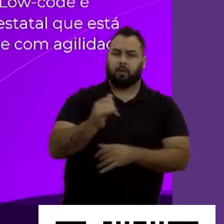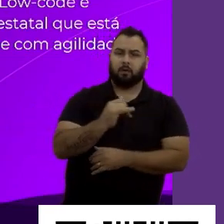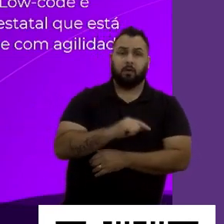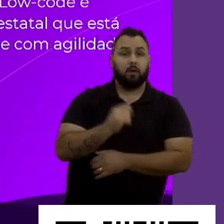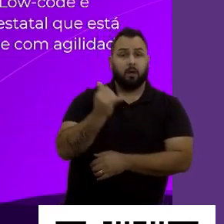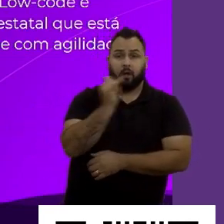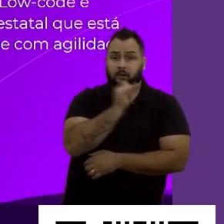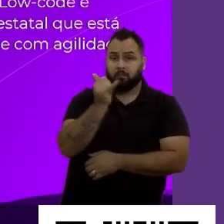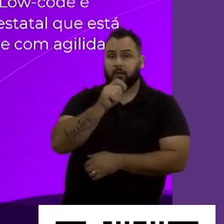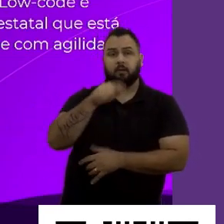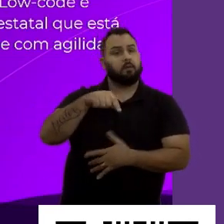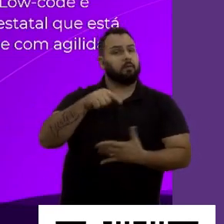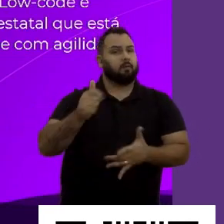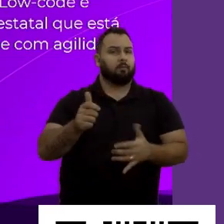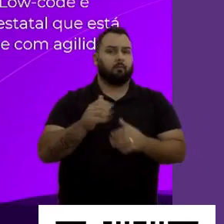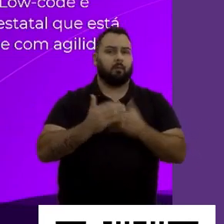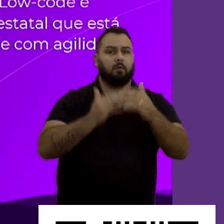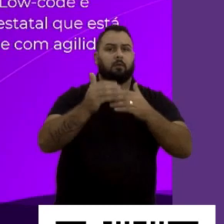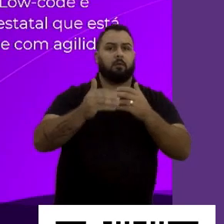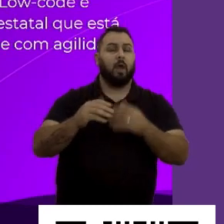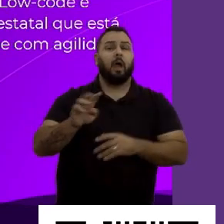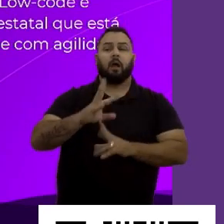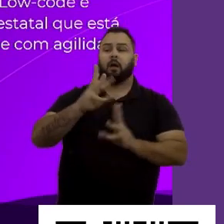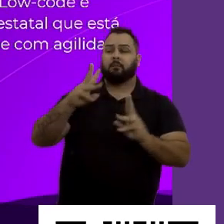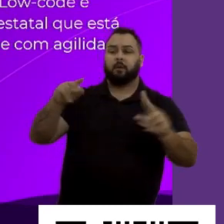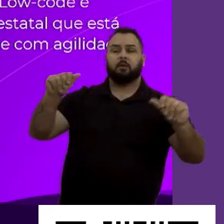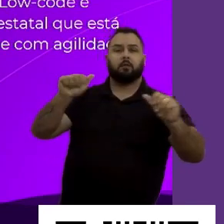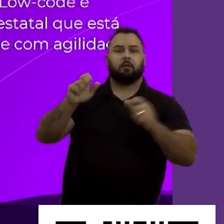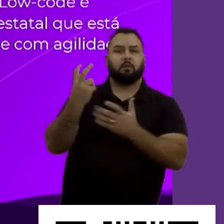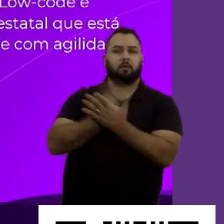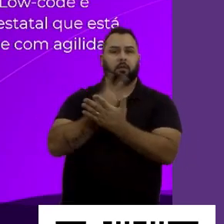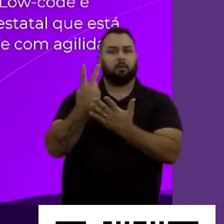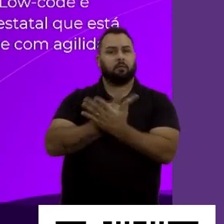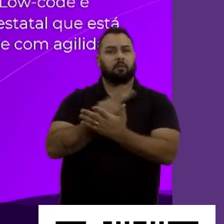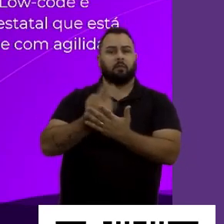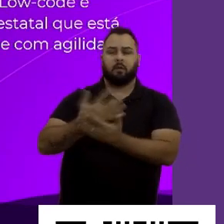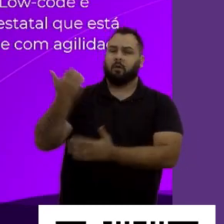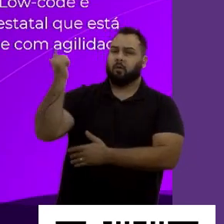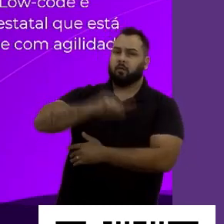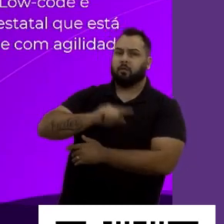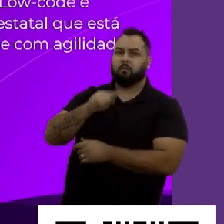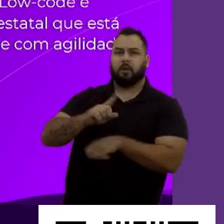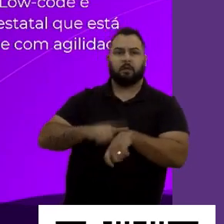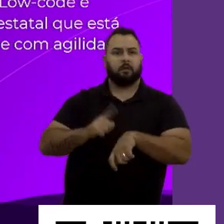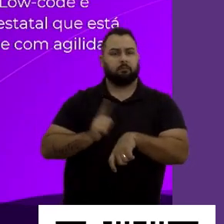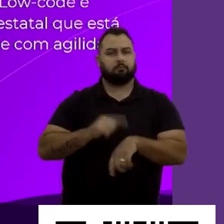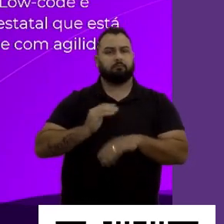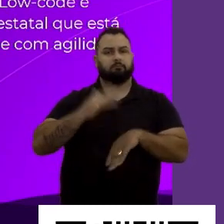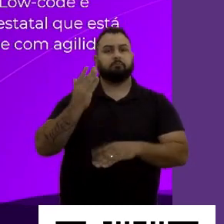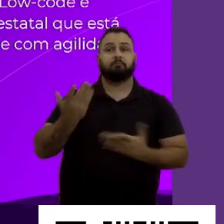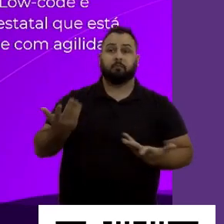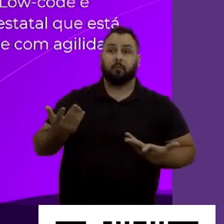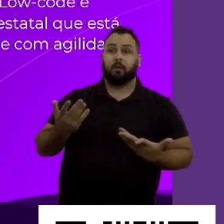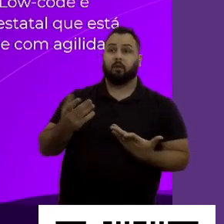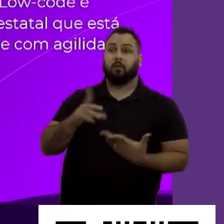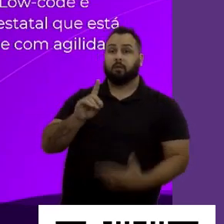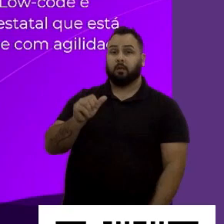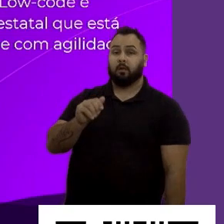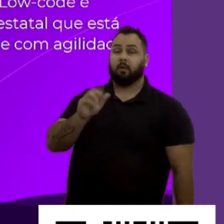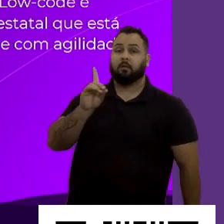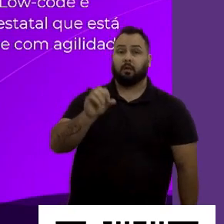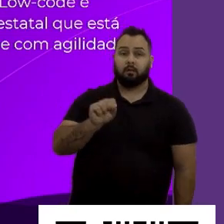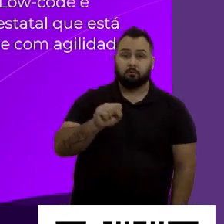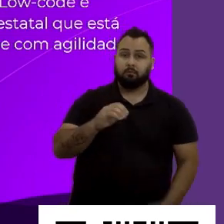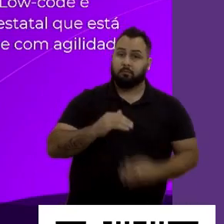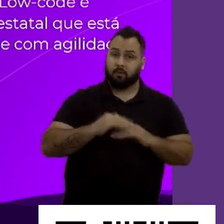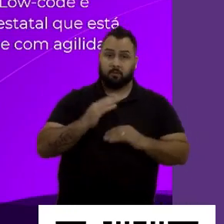eliminando erro e assim ganhando tempo mas aí eu vou trazer um dado mais próximo para vocês que saiu agora